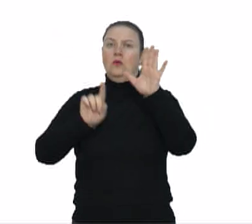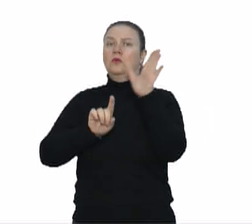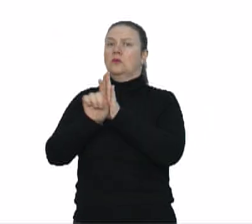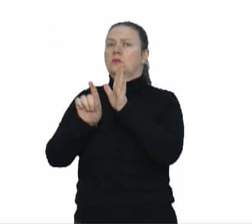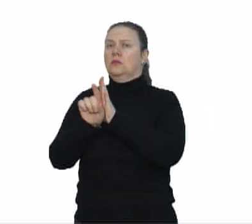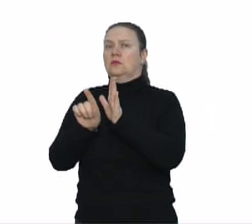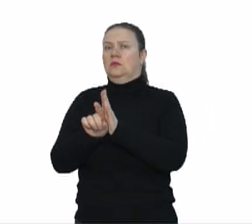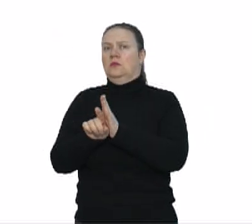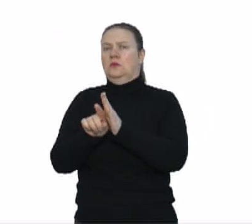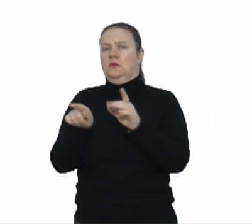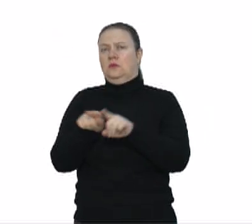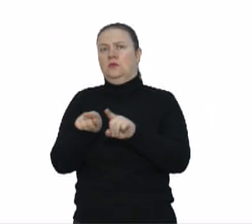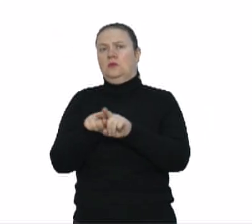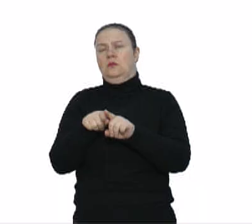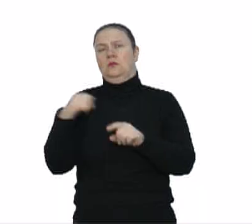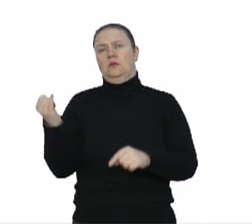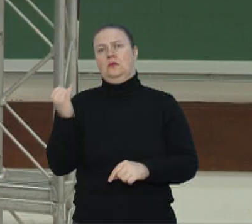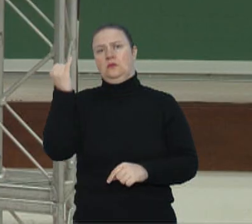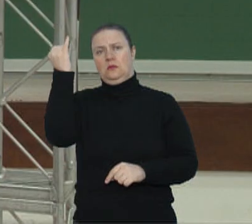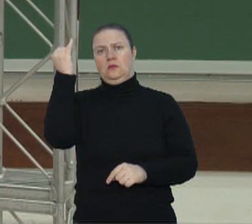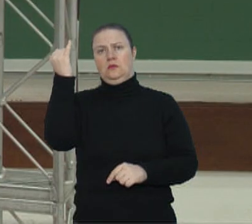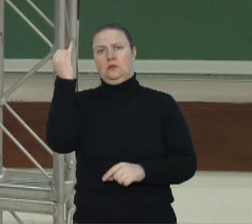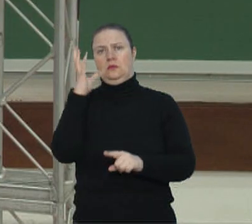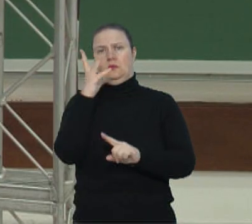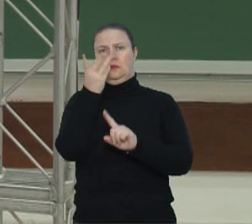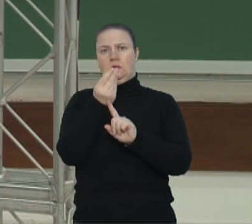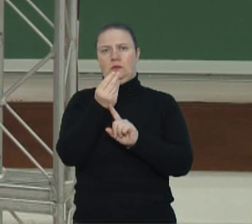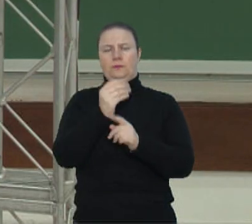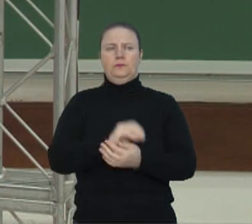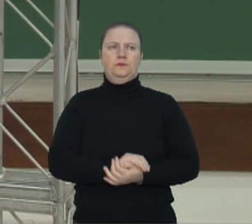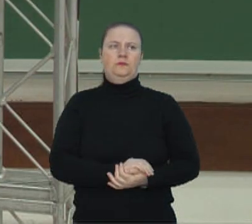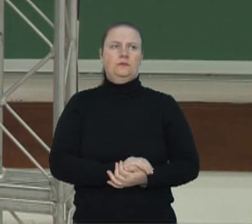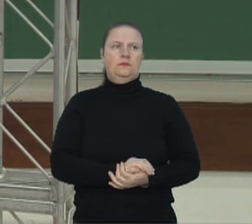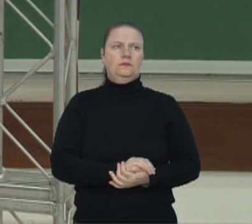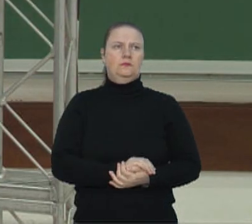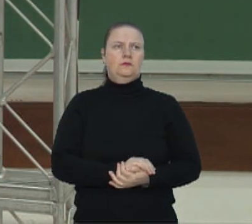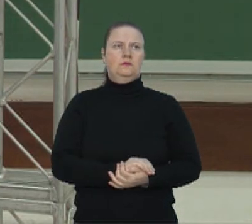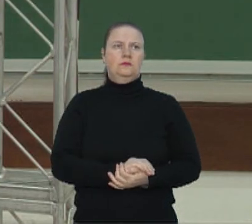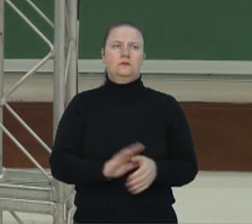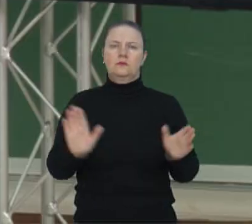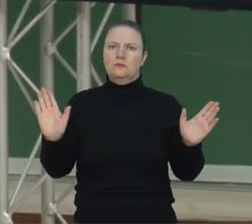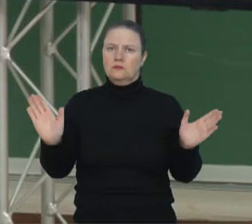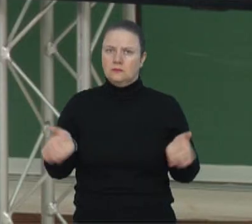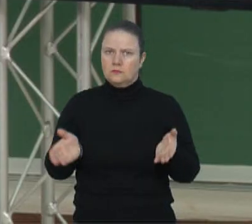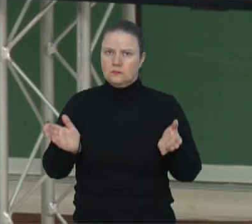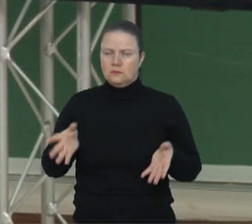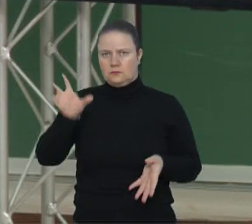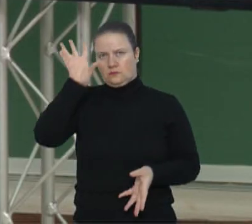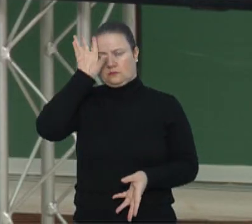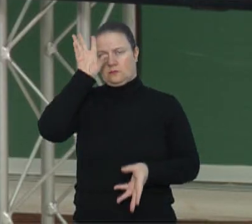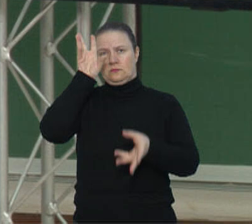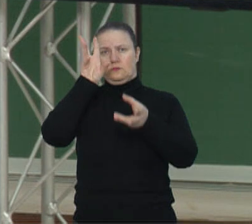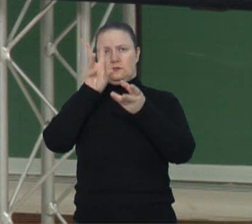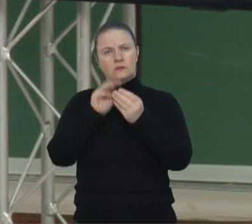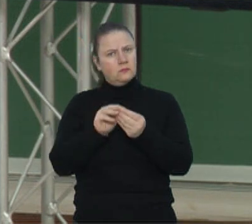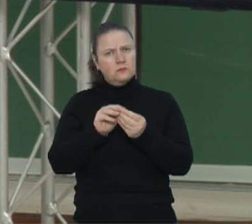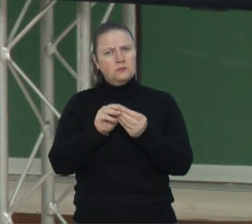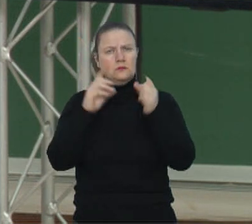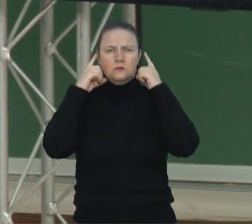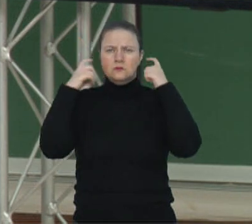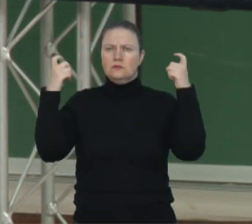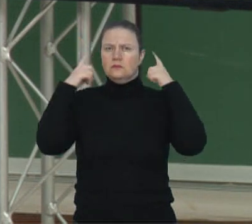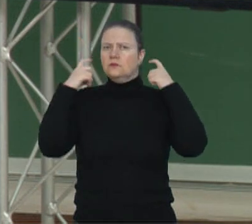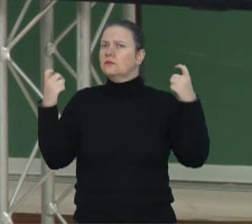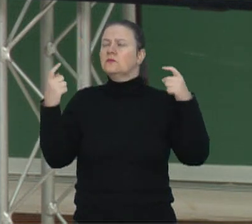Então, isso teve bastante importância para a arte até hoje. Agora, a gente vai revisar sobre o som,